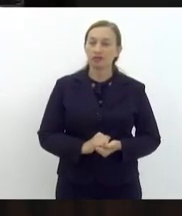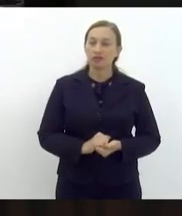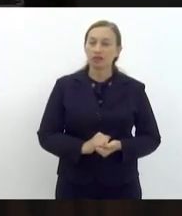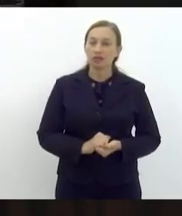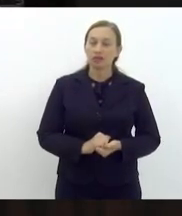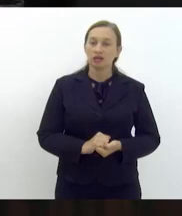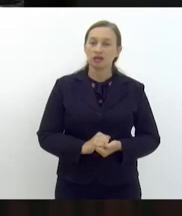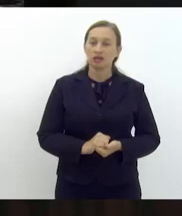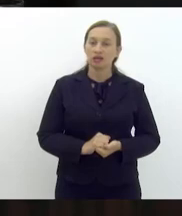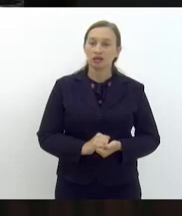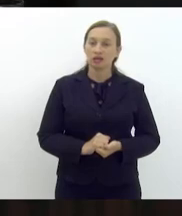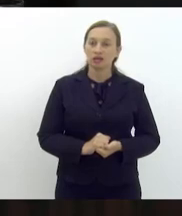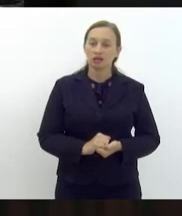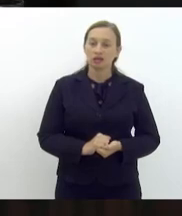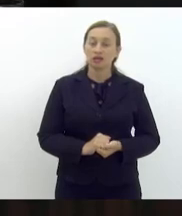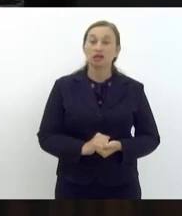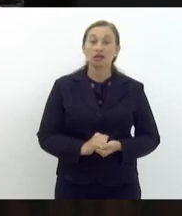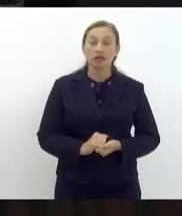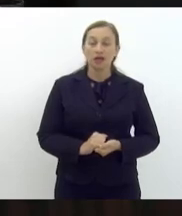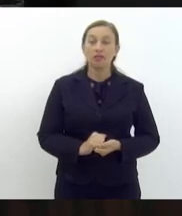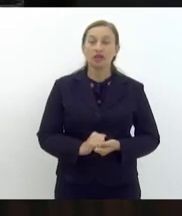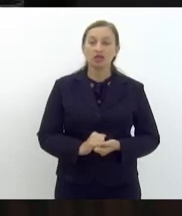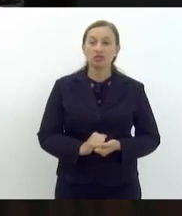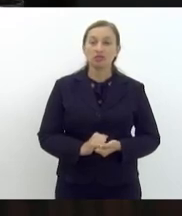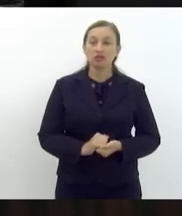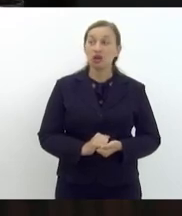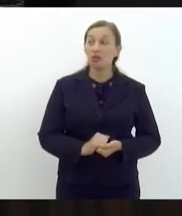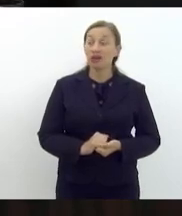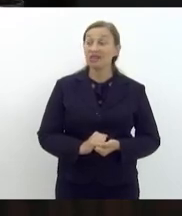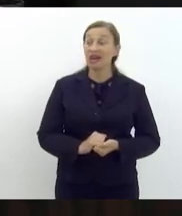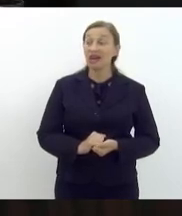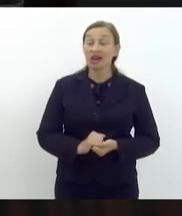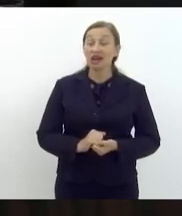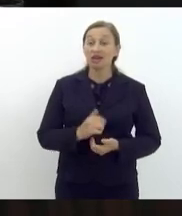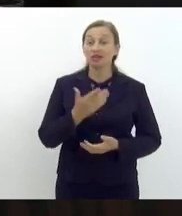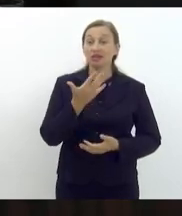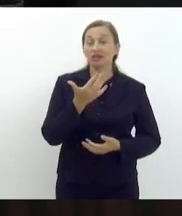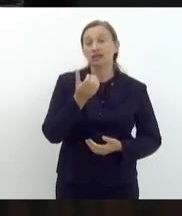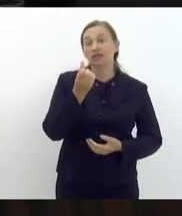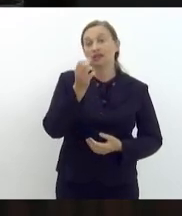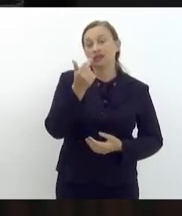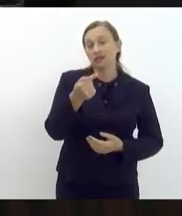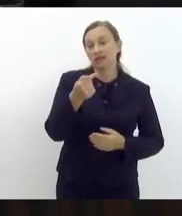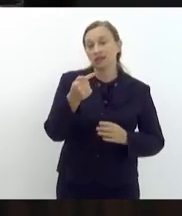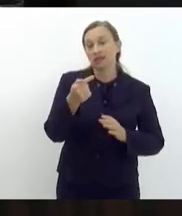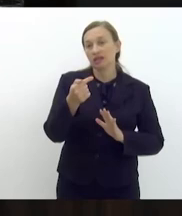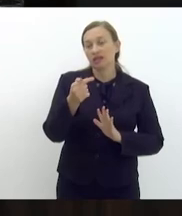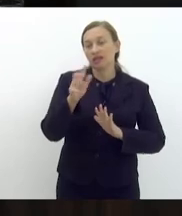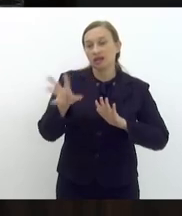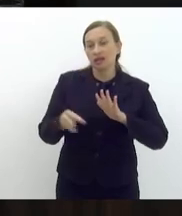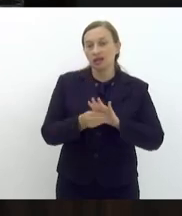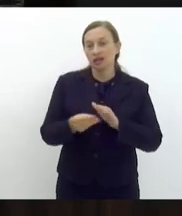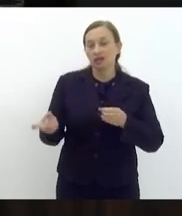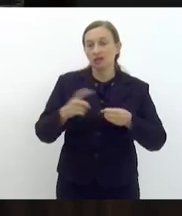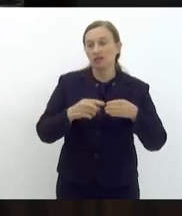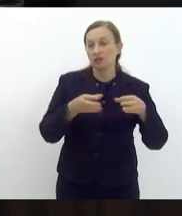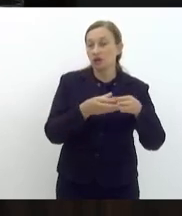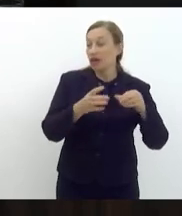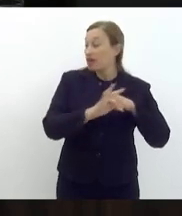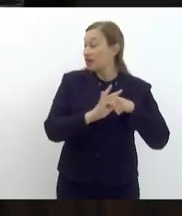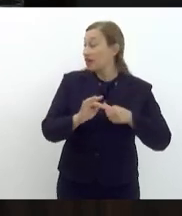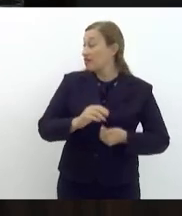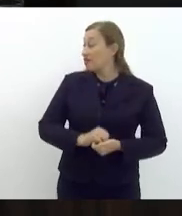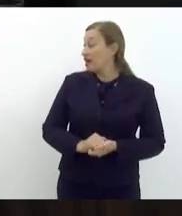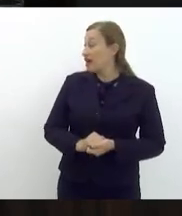proposta recebeu sete emendas e retorna às comissões técnicas. Anuncio